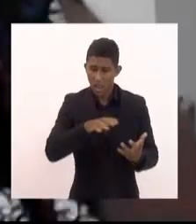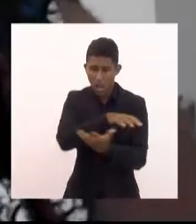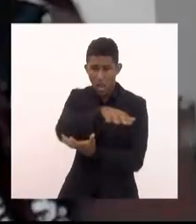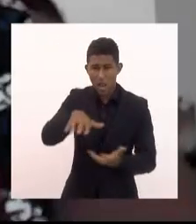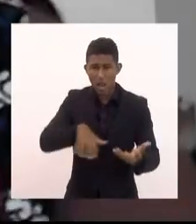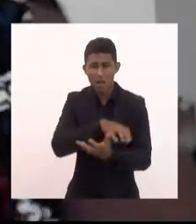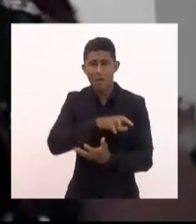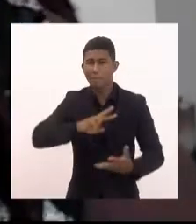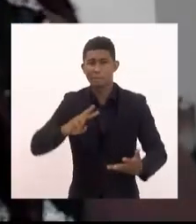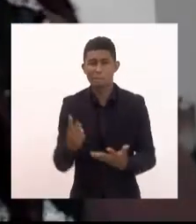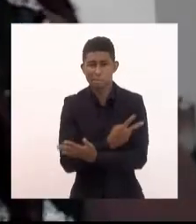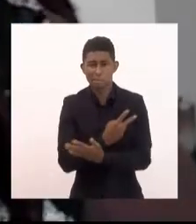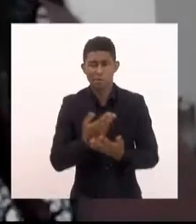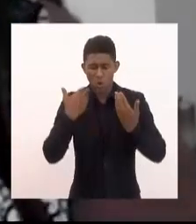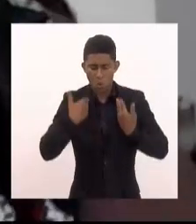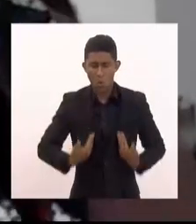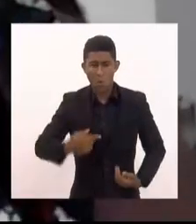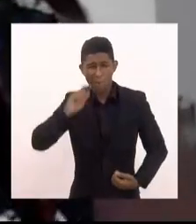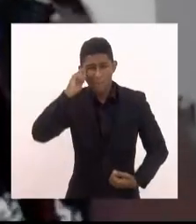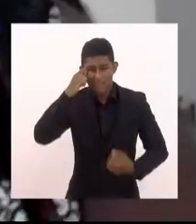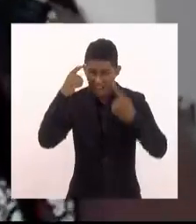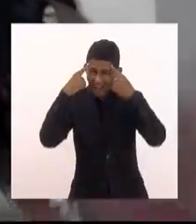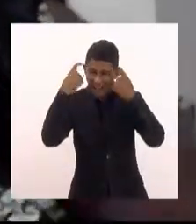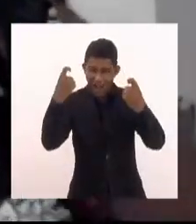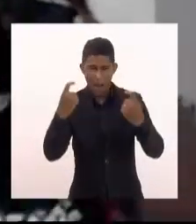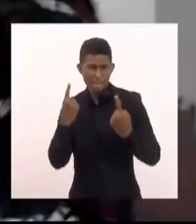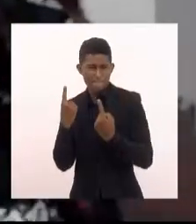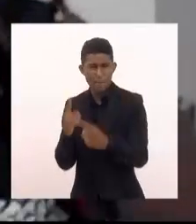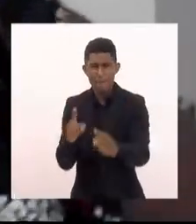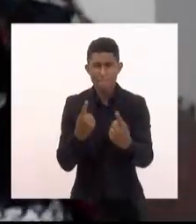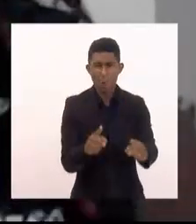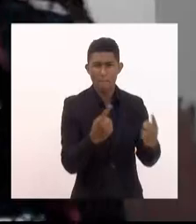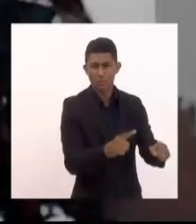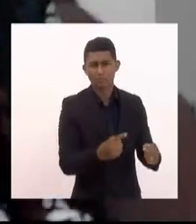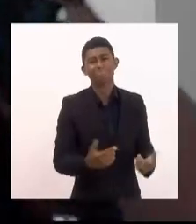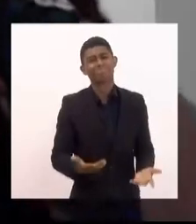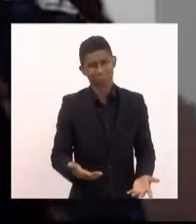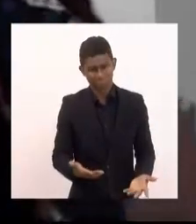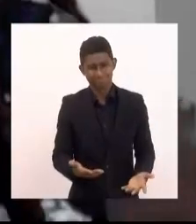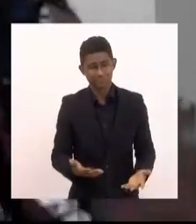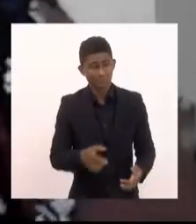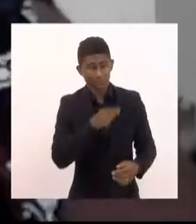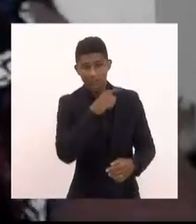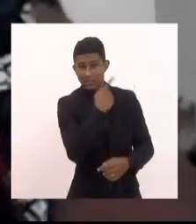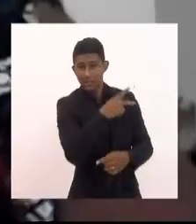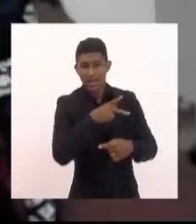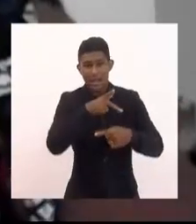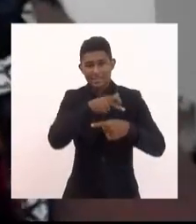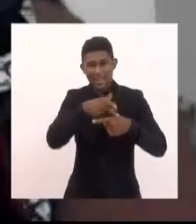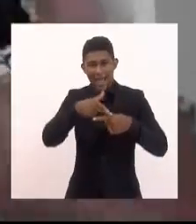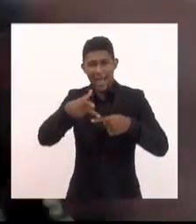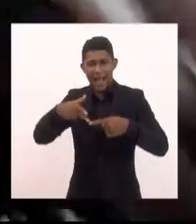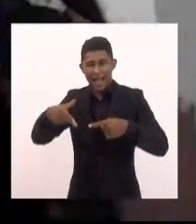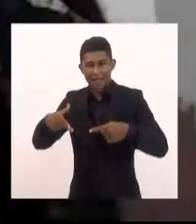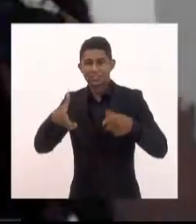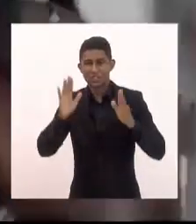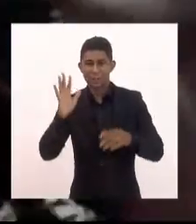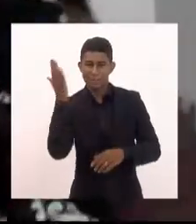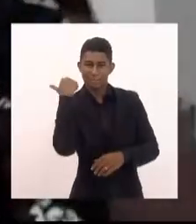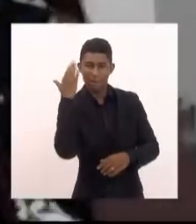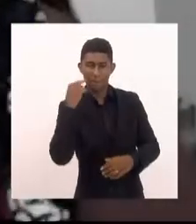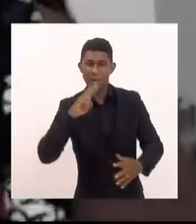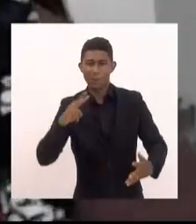perpetrada sobre os corpos negros. Não é à toa que uma série famosa que ele estrelou tem um trecho